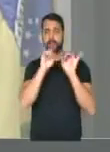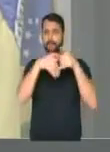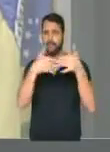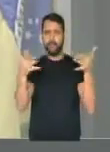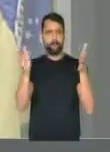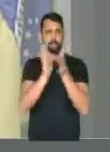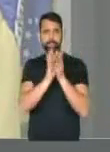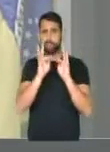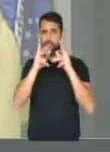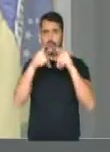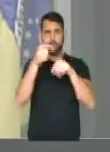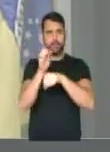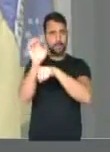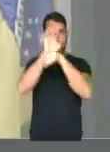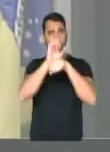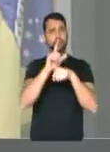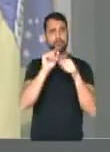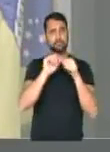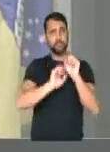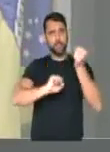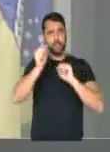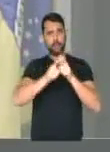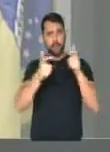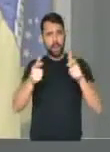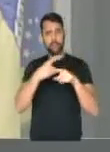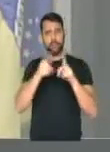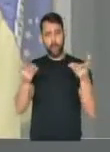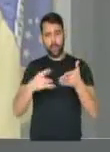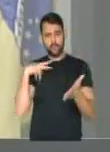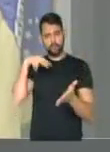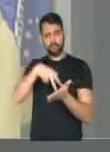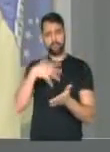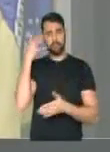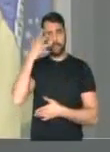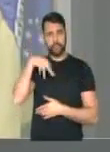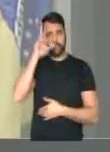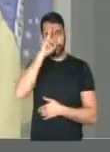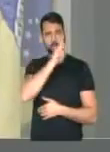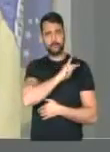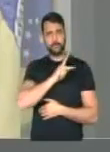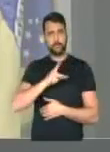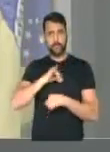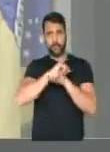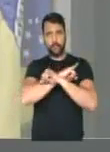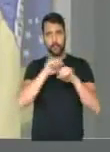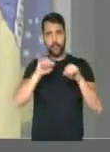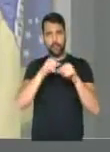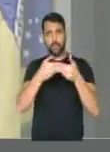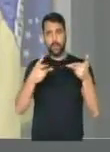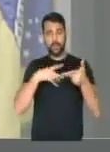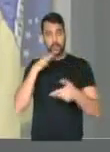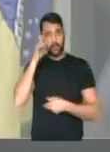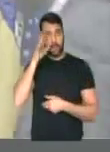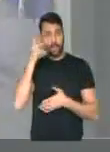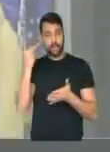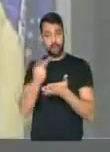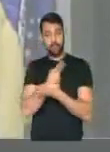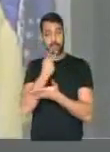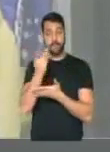enfim, por todo o país. E hoje eu venho a esta tribuna, senhor presidente, relatar um fato muito curioso que